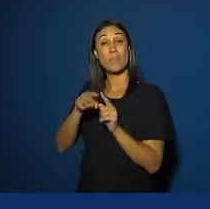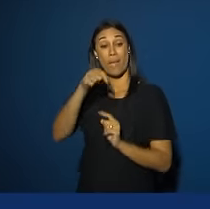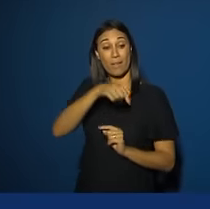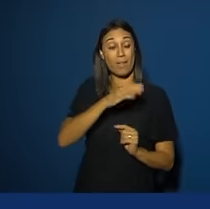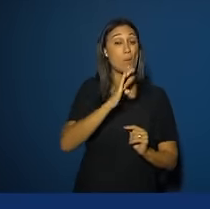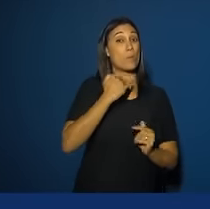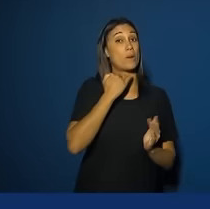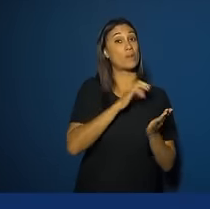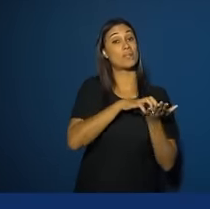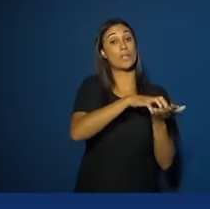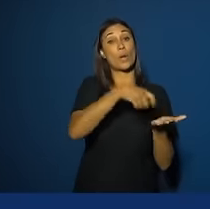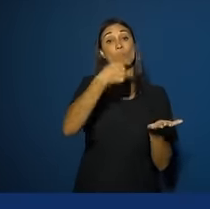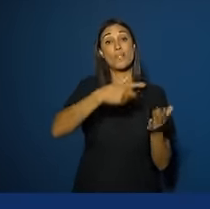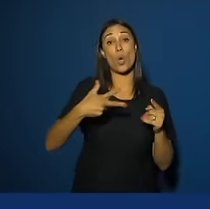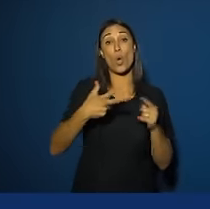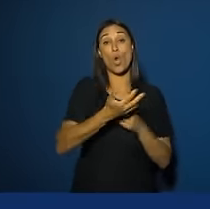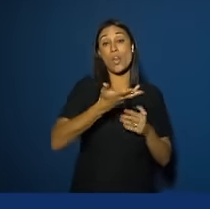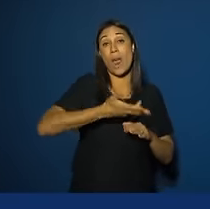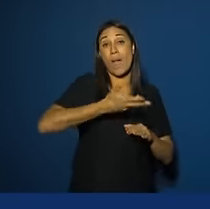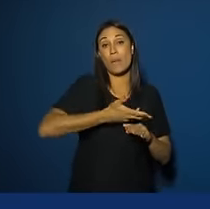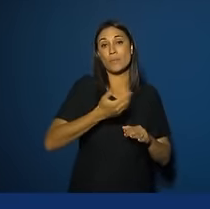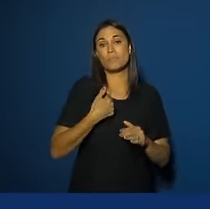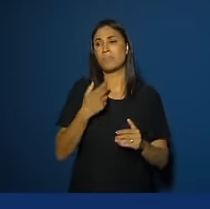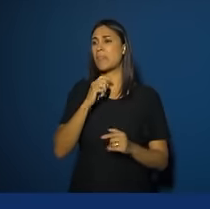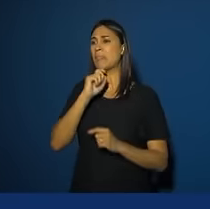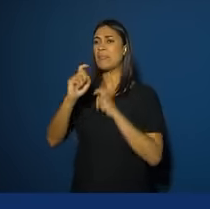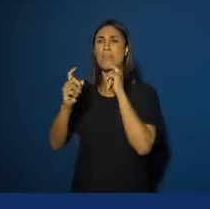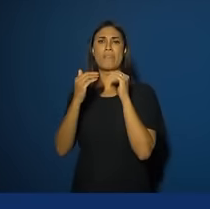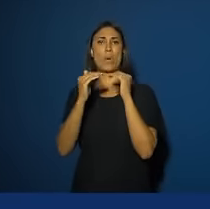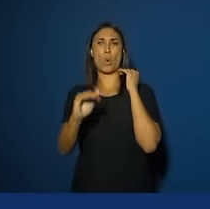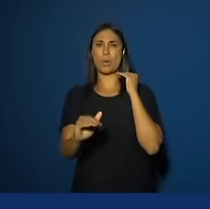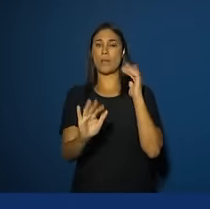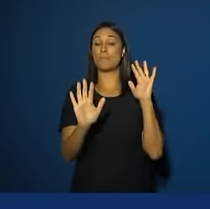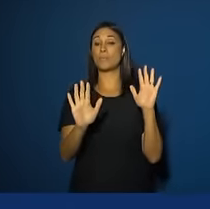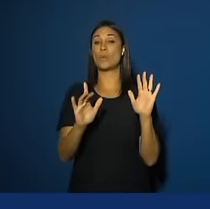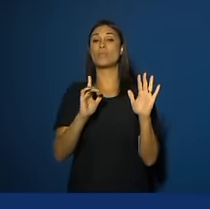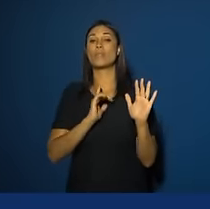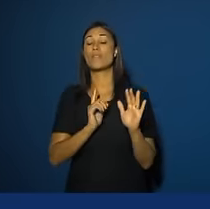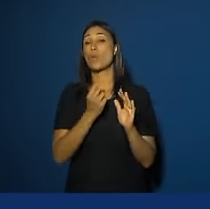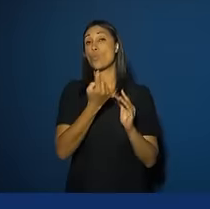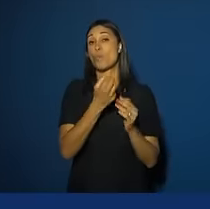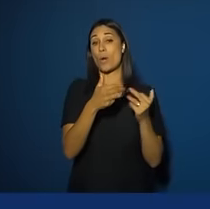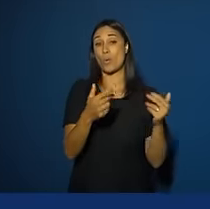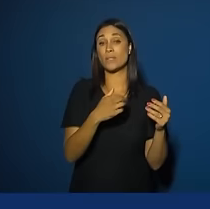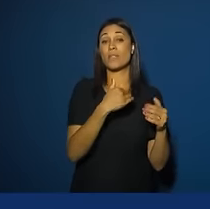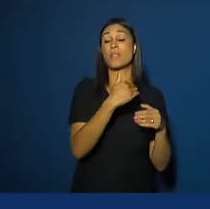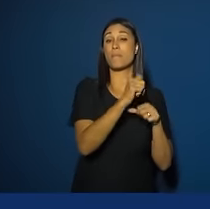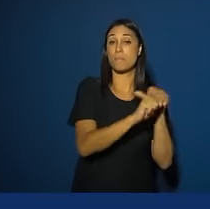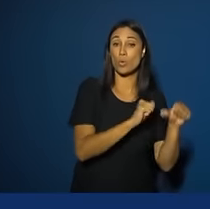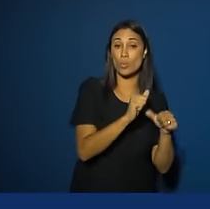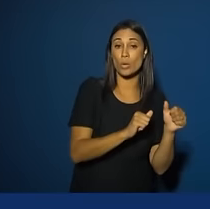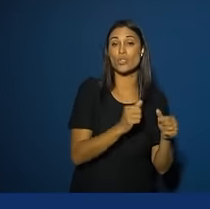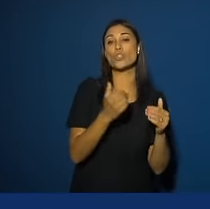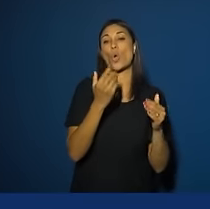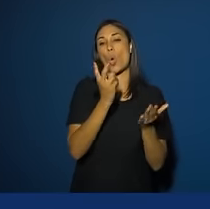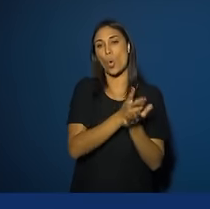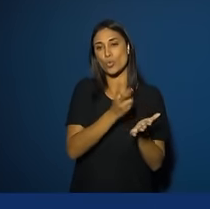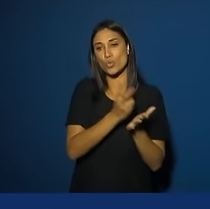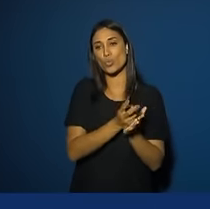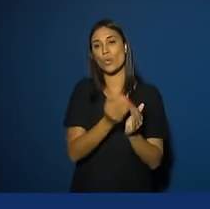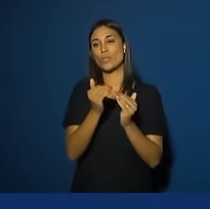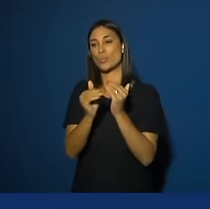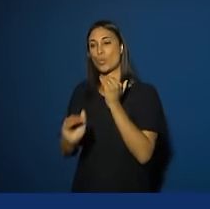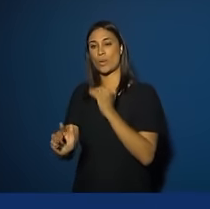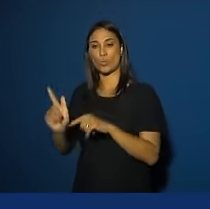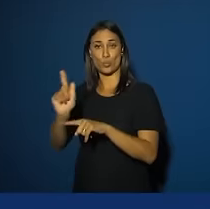já deveria acelerar o corte de juros. Ninguém aqui vai concordar com isso. Então, teve uma coisa que não mudou em um ano. A gente continua discordando dos